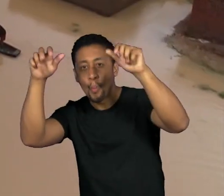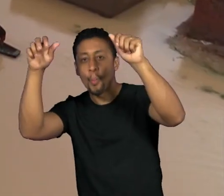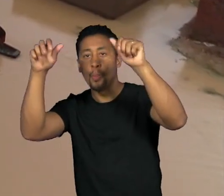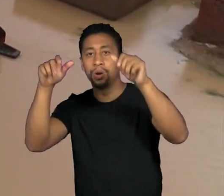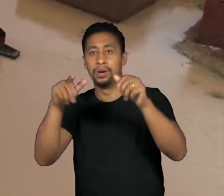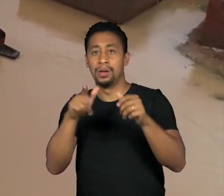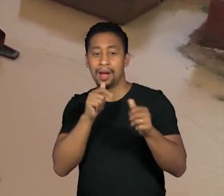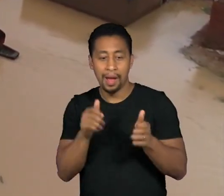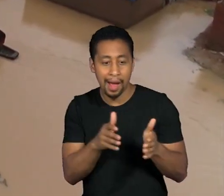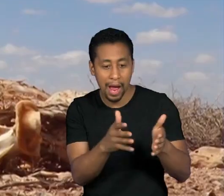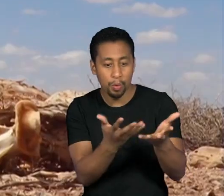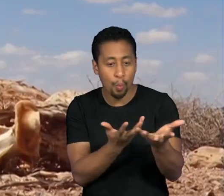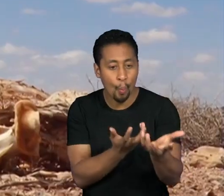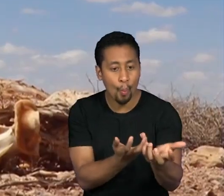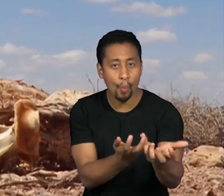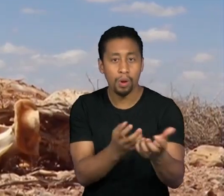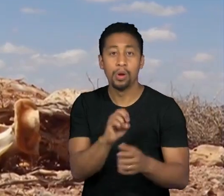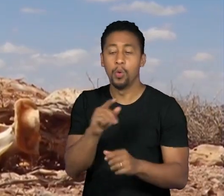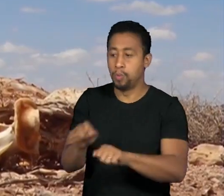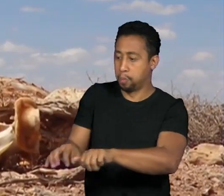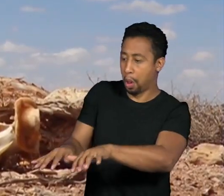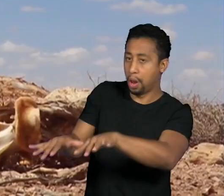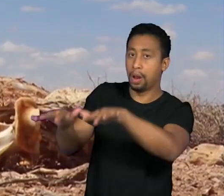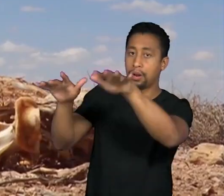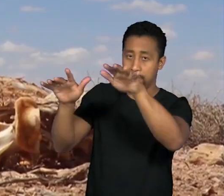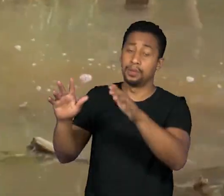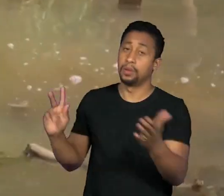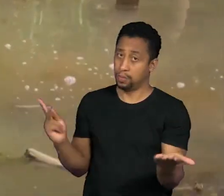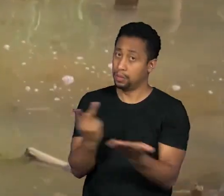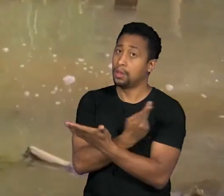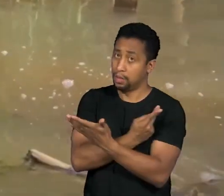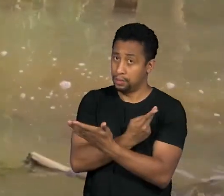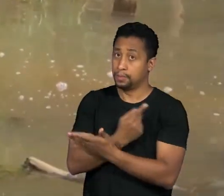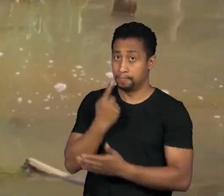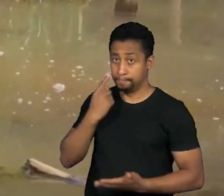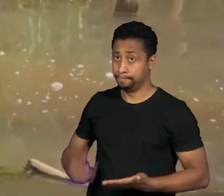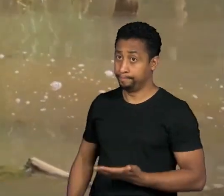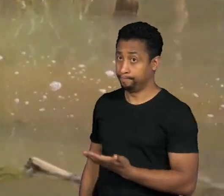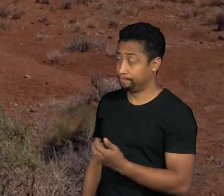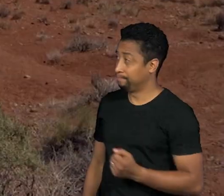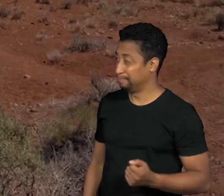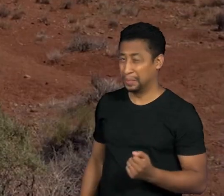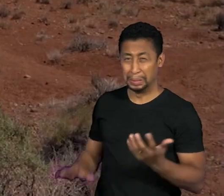do clima, toda essa aceleração que as emissões têm feito com o nosso clima,